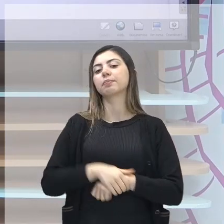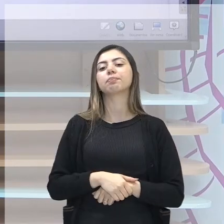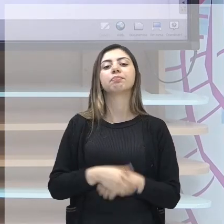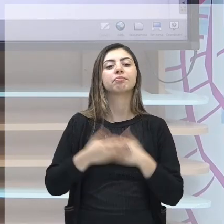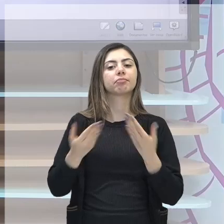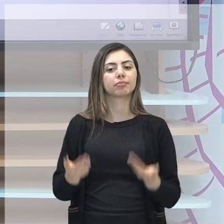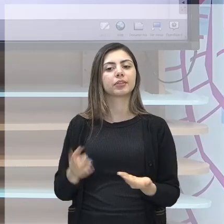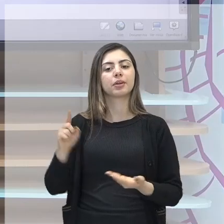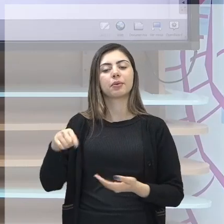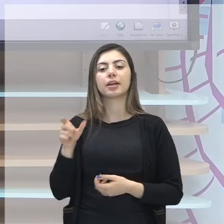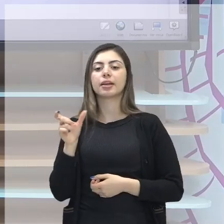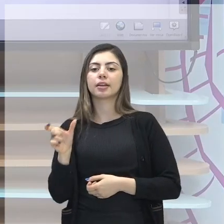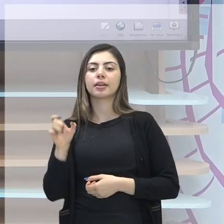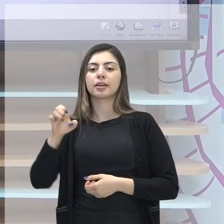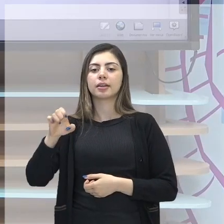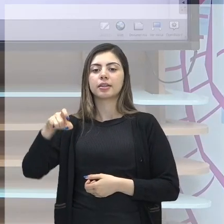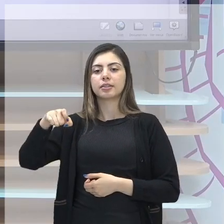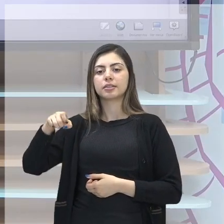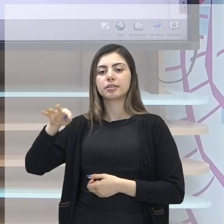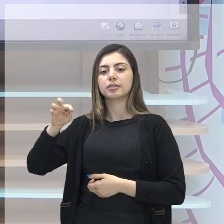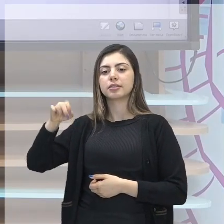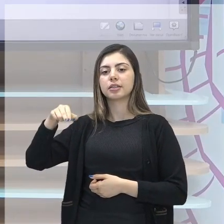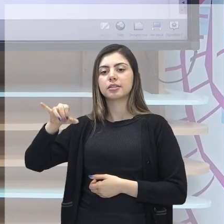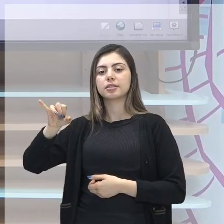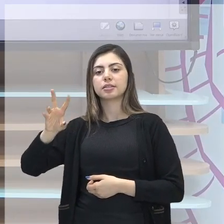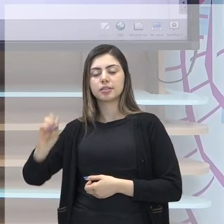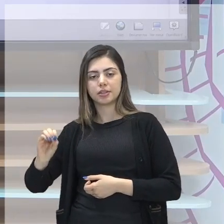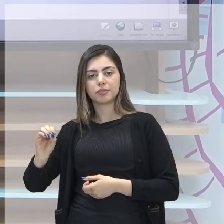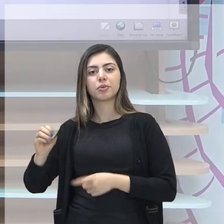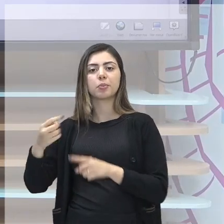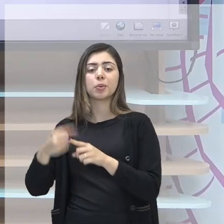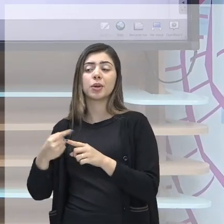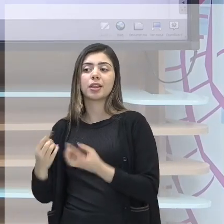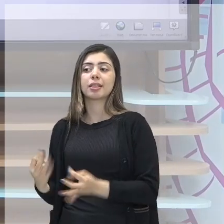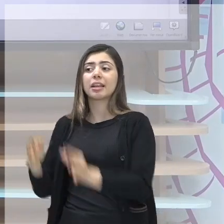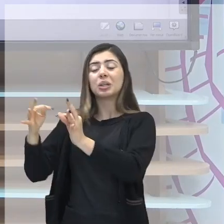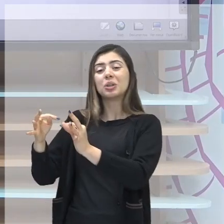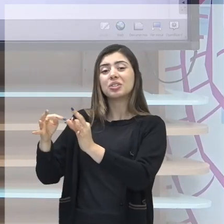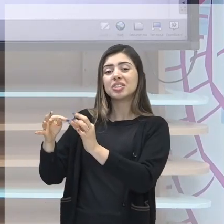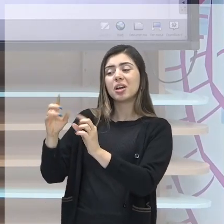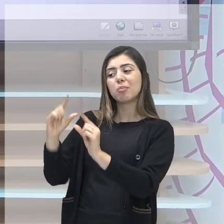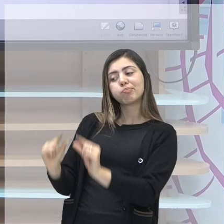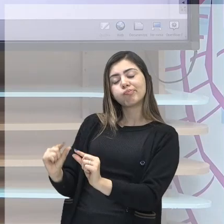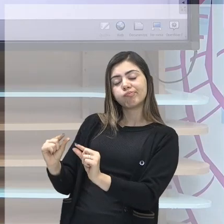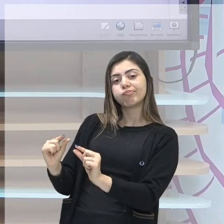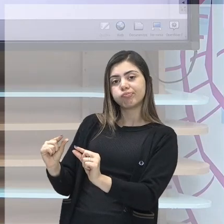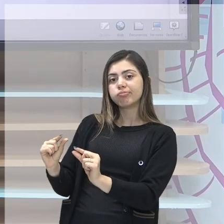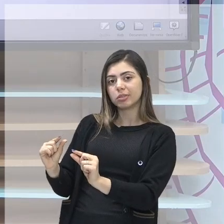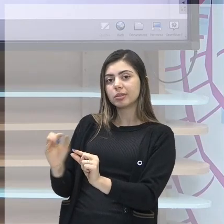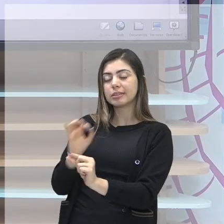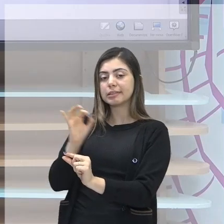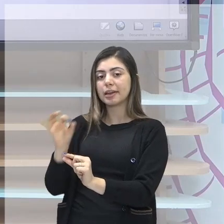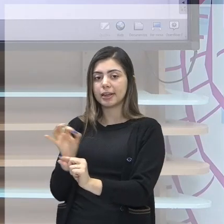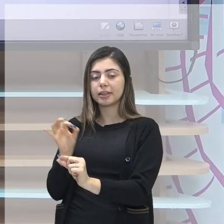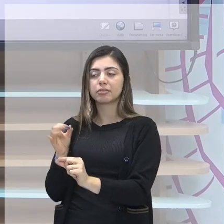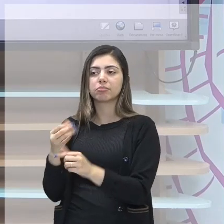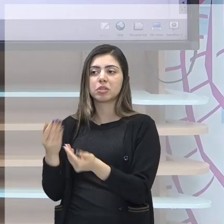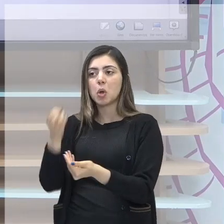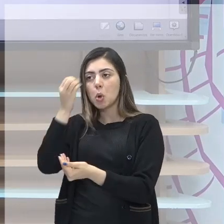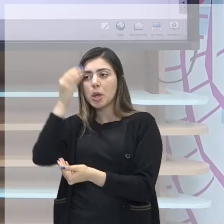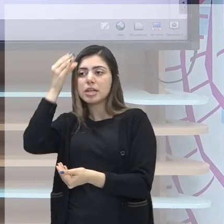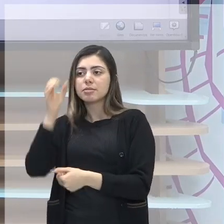nós chamamos a atividade de agricultura e pecuária extensiva quando ela não tem tantas tecnologias ali, tanto